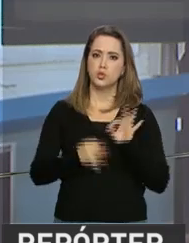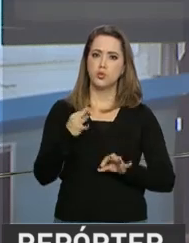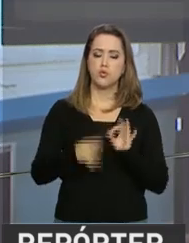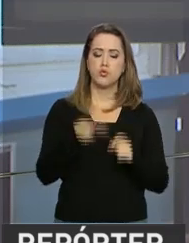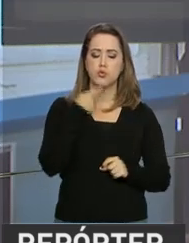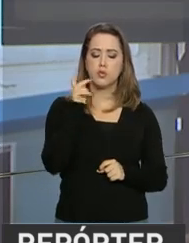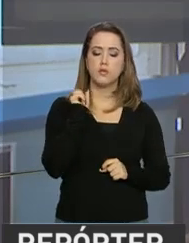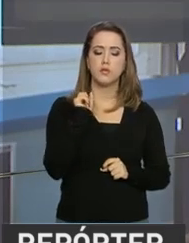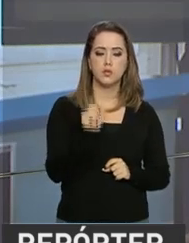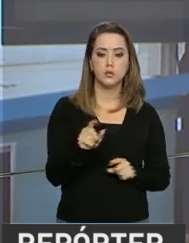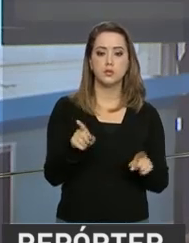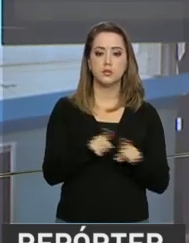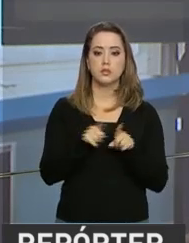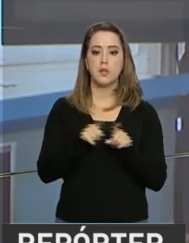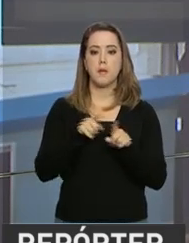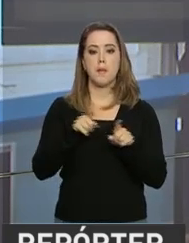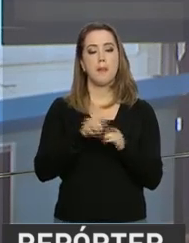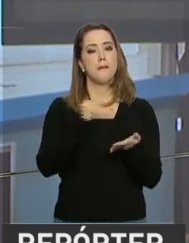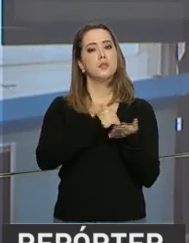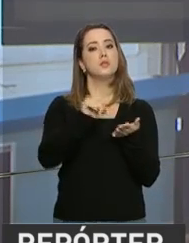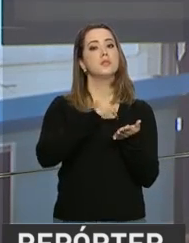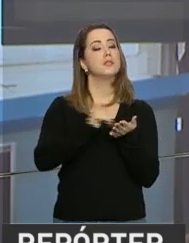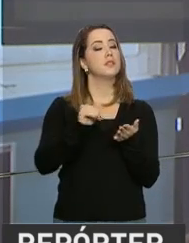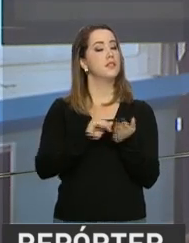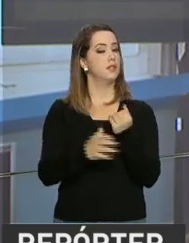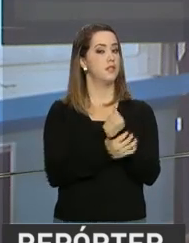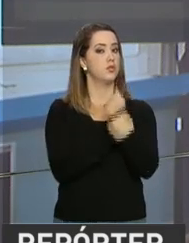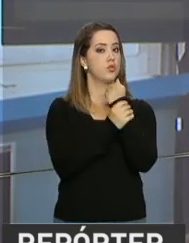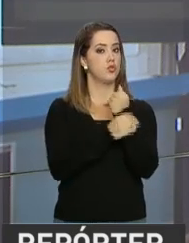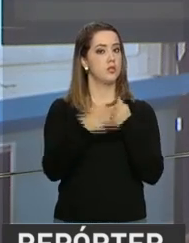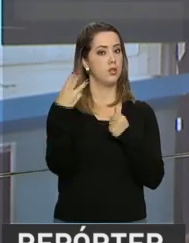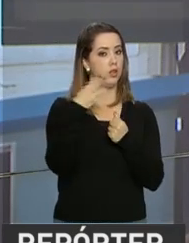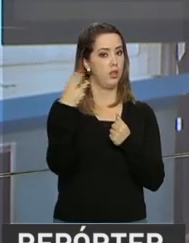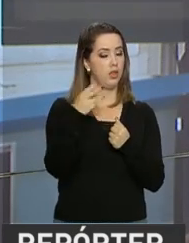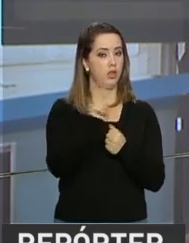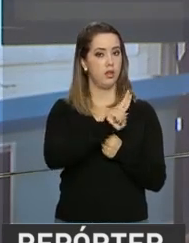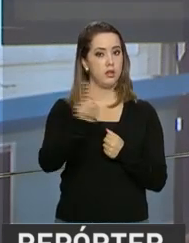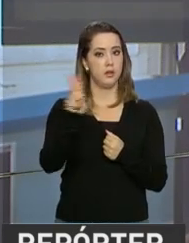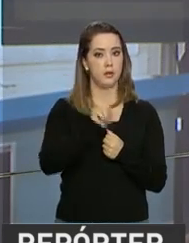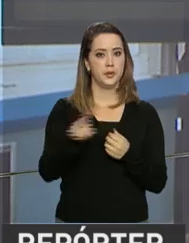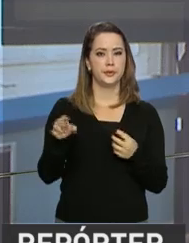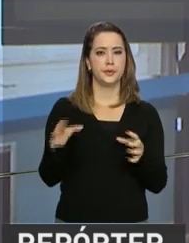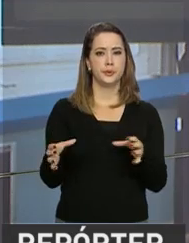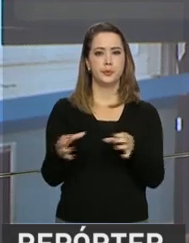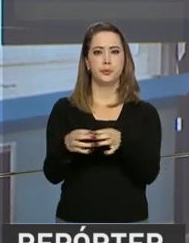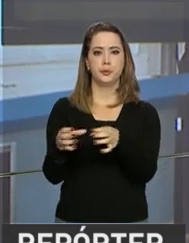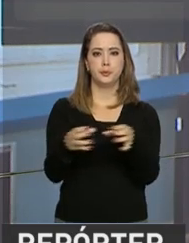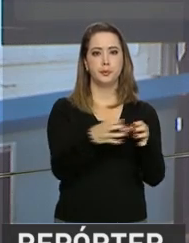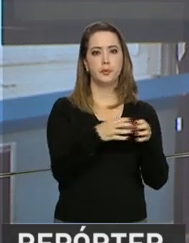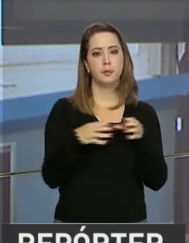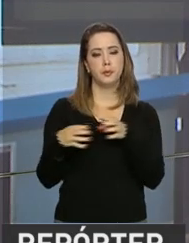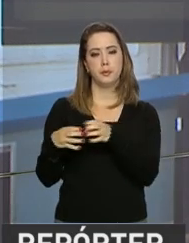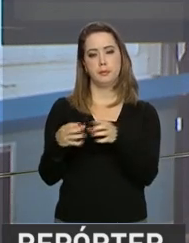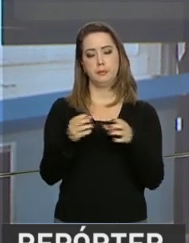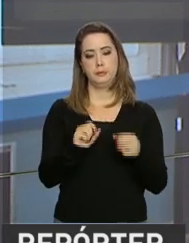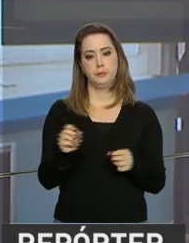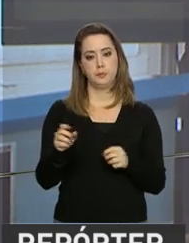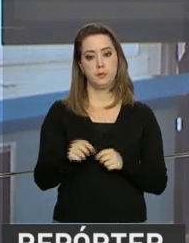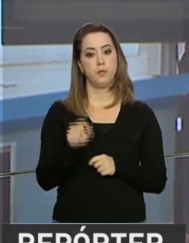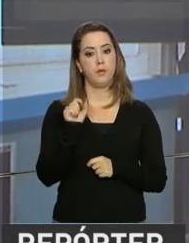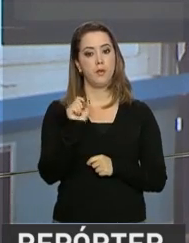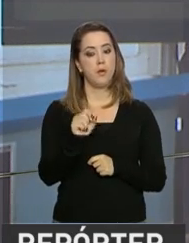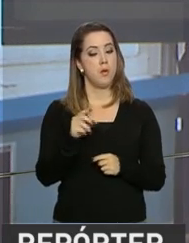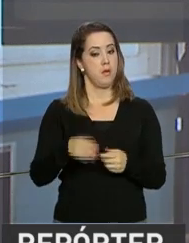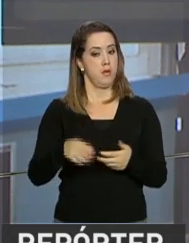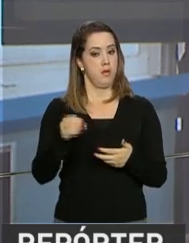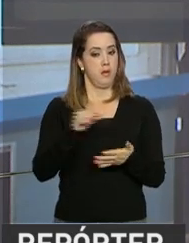aos secretários de segurança os nomes de três futuros gestores de pastas ligadas ao Ministério da Justiça na Secretaria